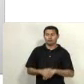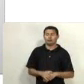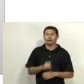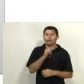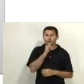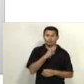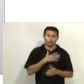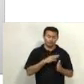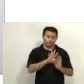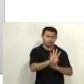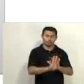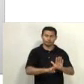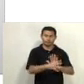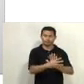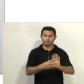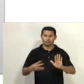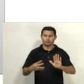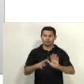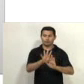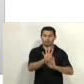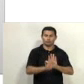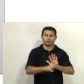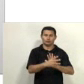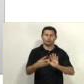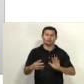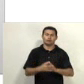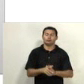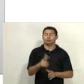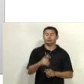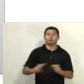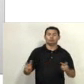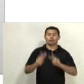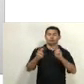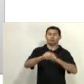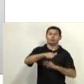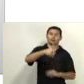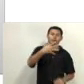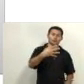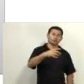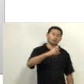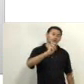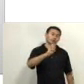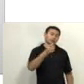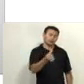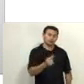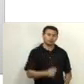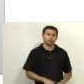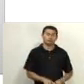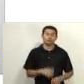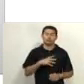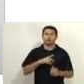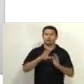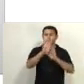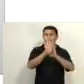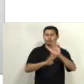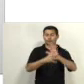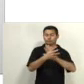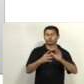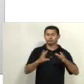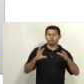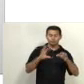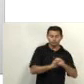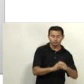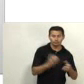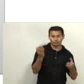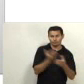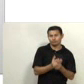pegar lá na minha tabela do anexo, vocês vão ver que não tem o valor de 14,56. A minha tabela de anexo, ela vai no máximo